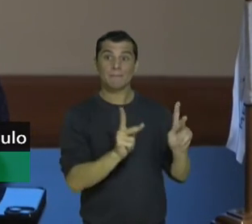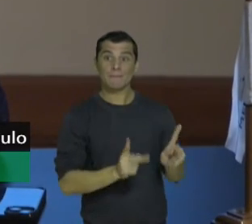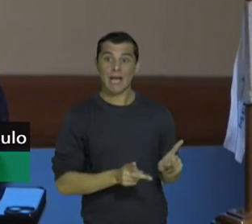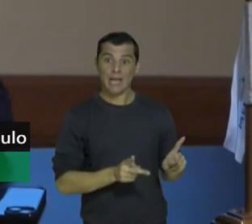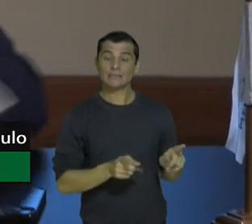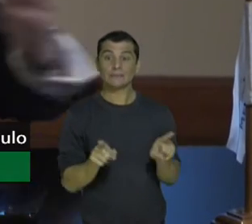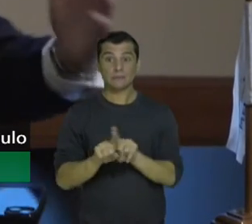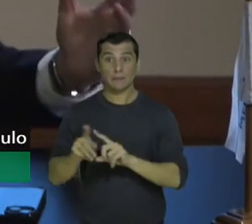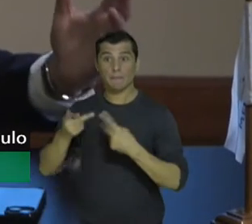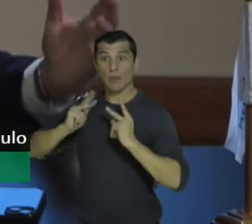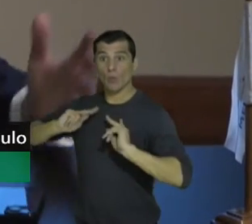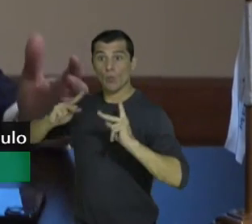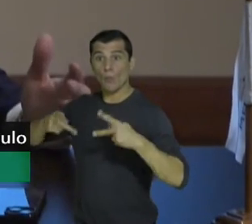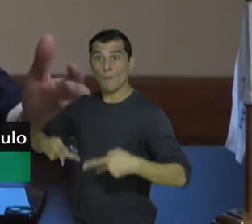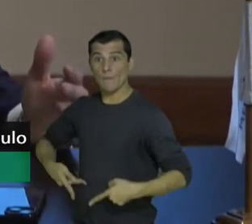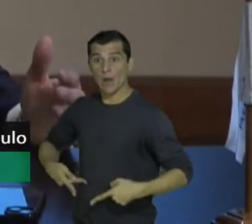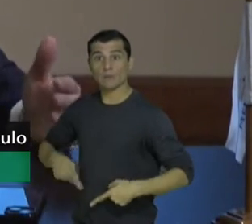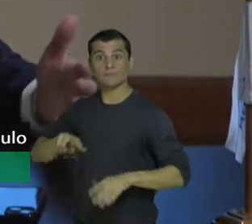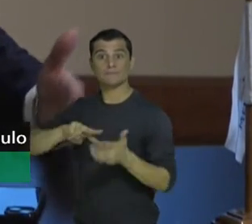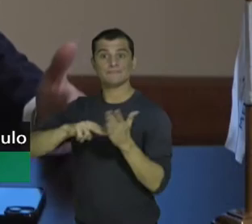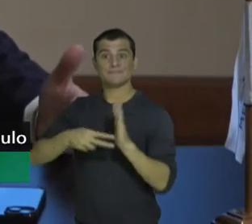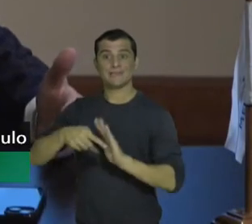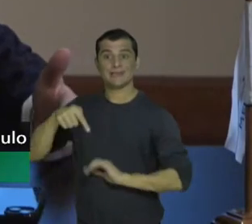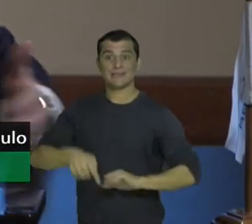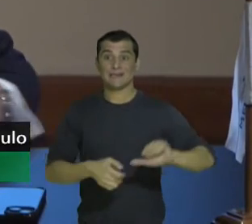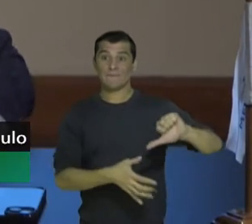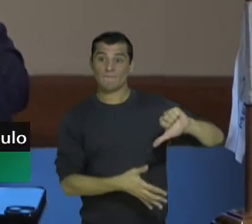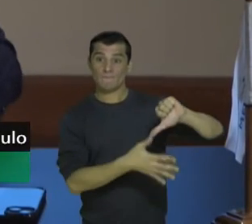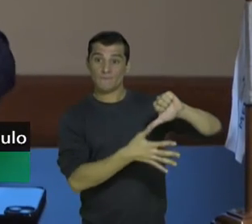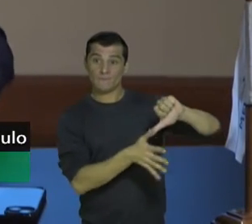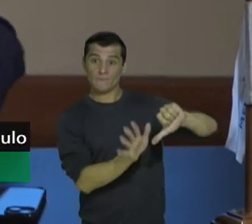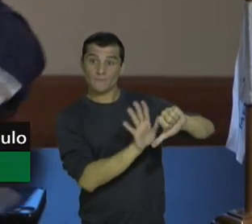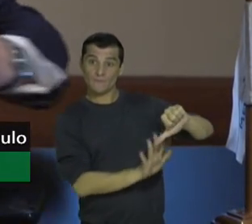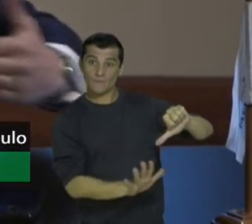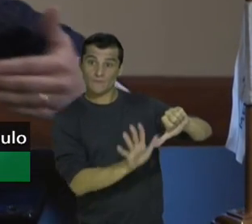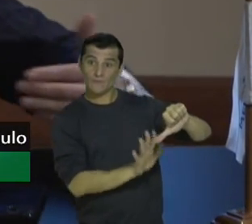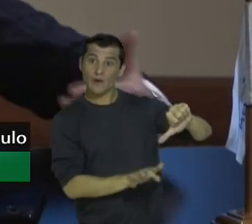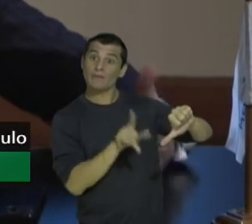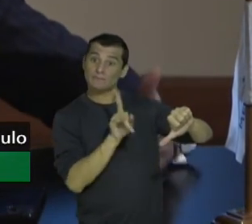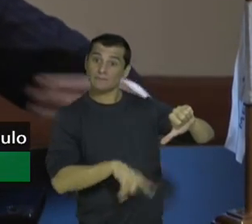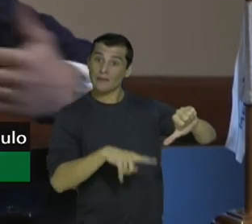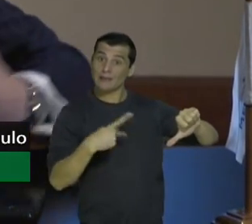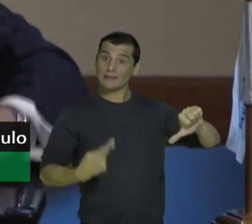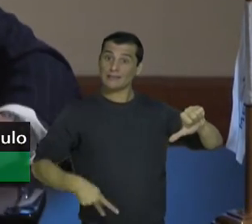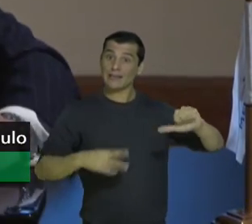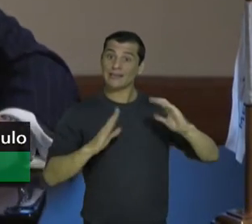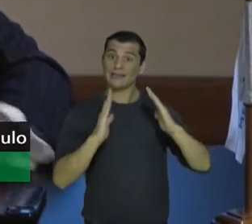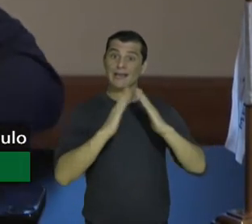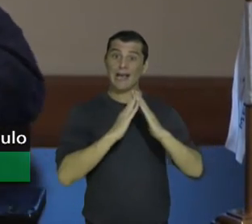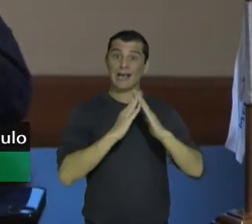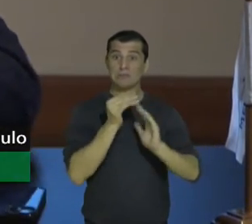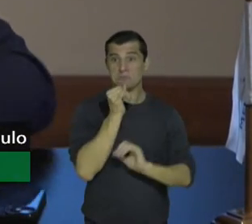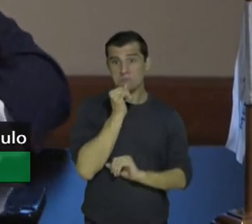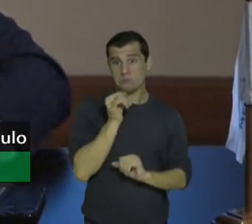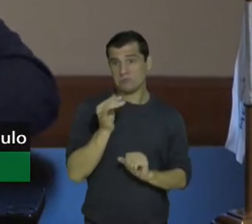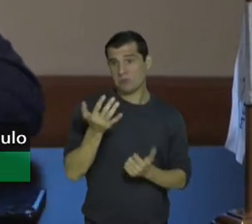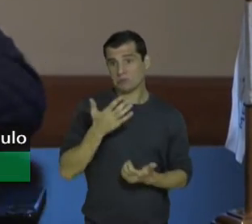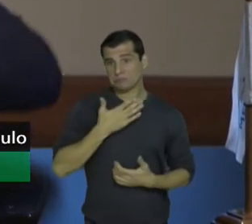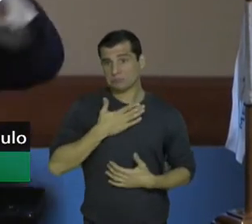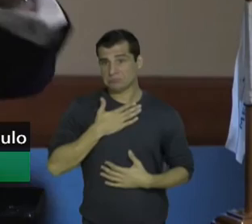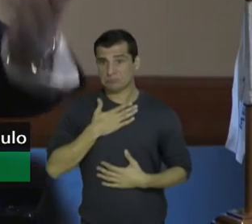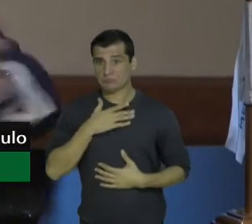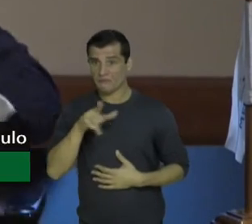seguinte aqui é a nossa casa né quer você goste ou não de argentinos paraguaios uruguaios eu pelo menos gosto